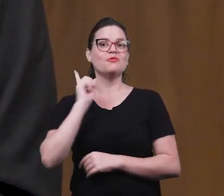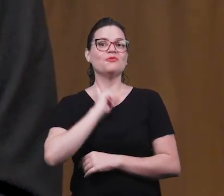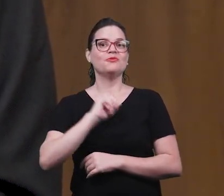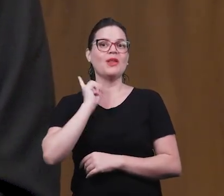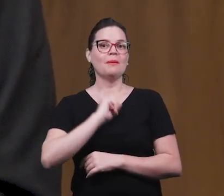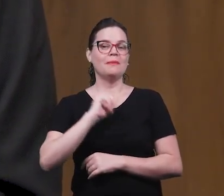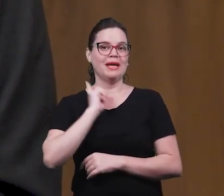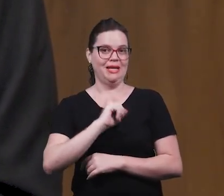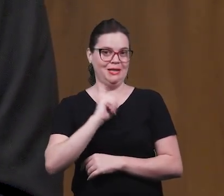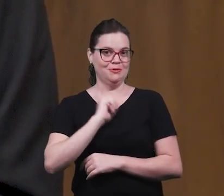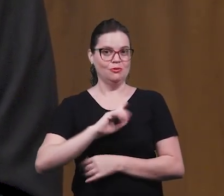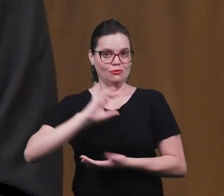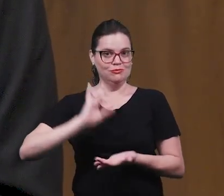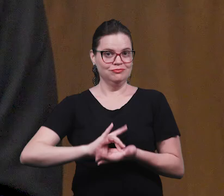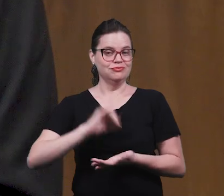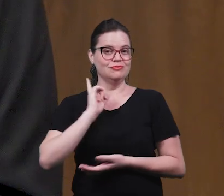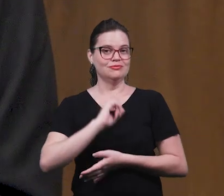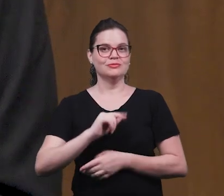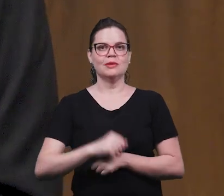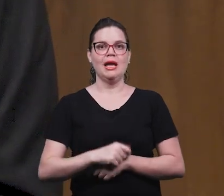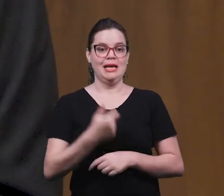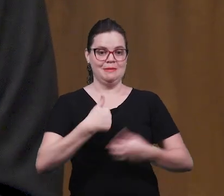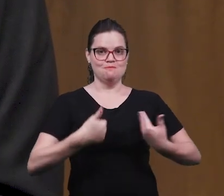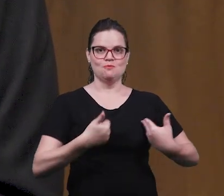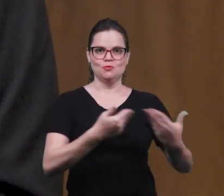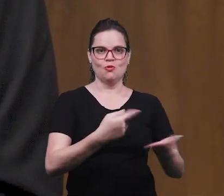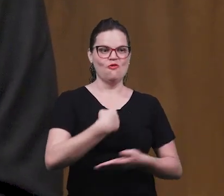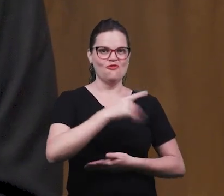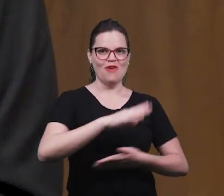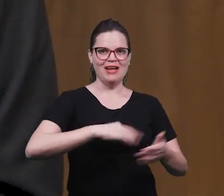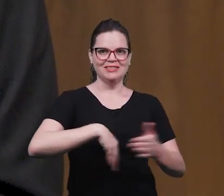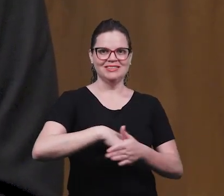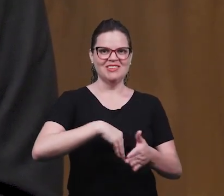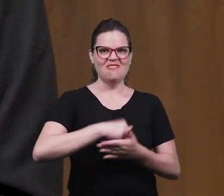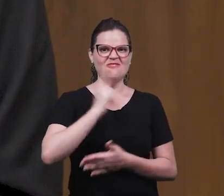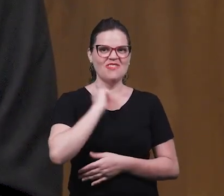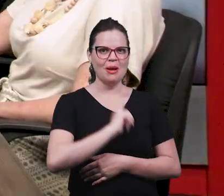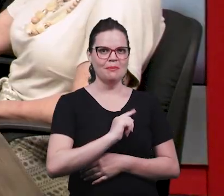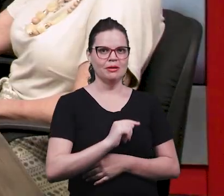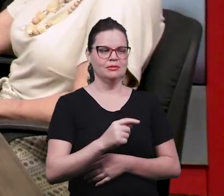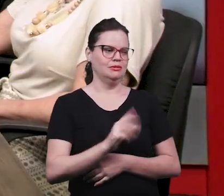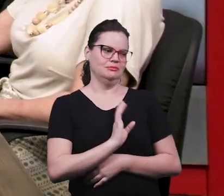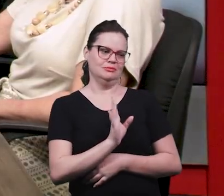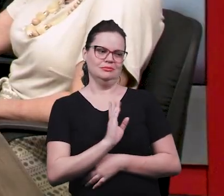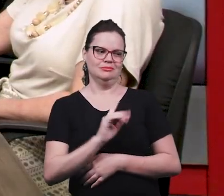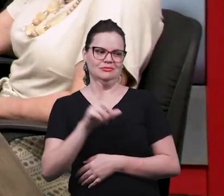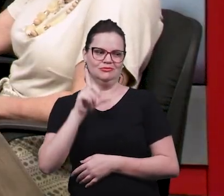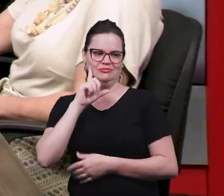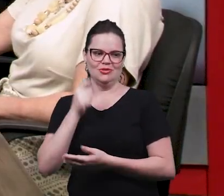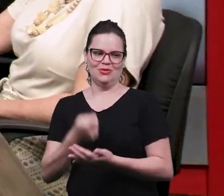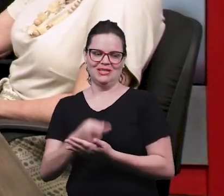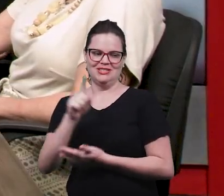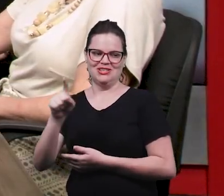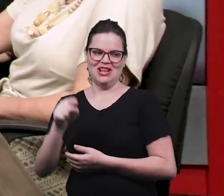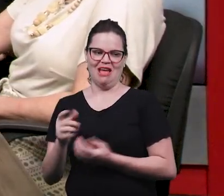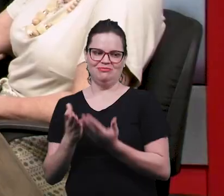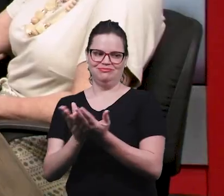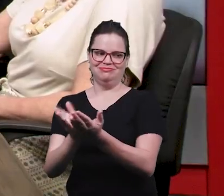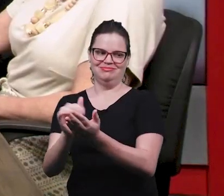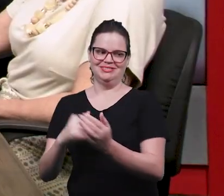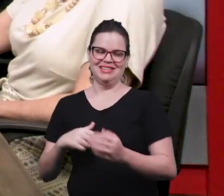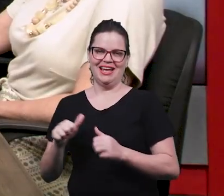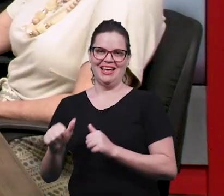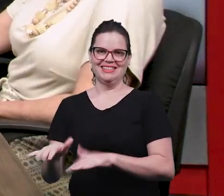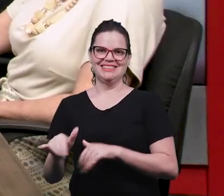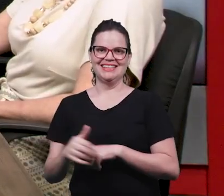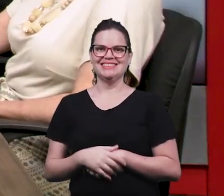ele me chamou para jogar futebol no Flamengo. E eu escolhi a Marinha. É mesmo? Eu achei que você falou, eu escolhi